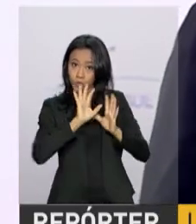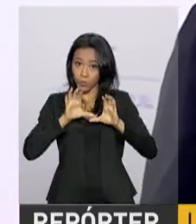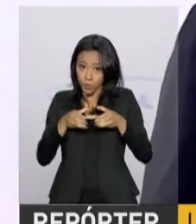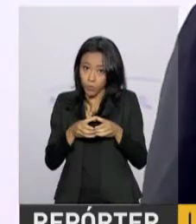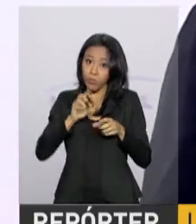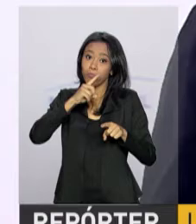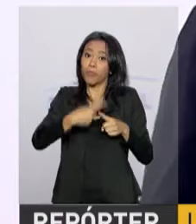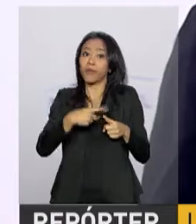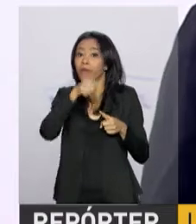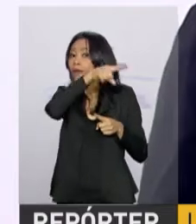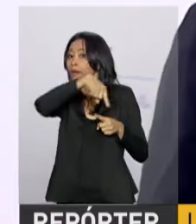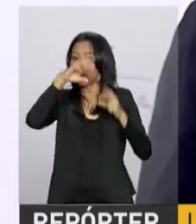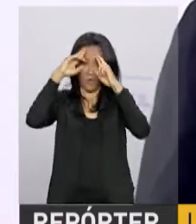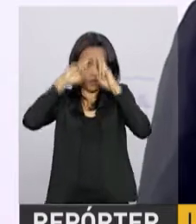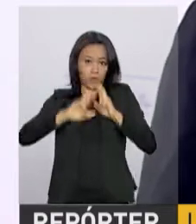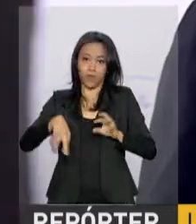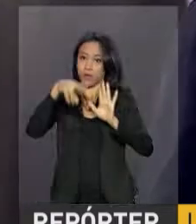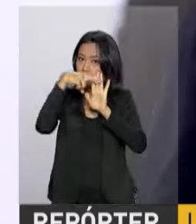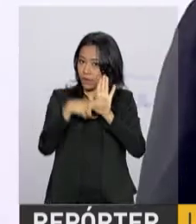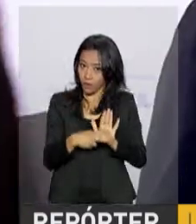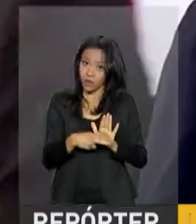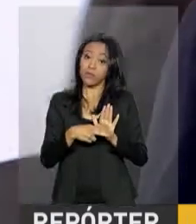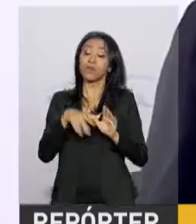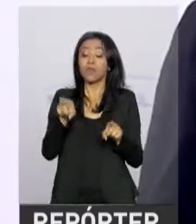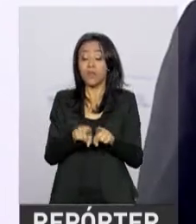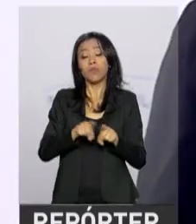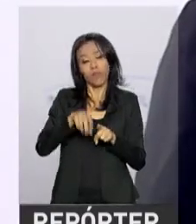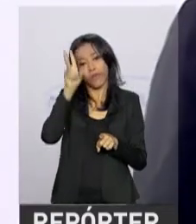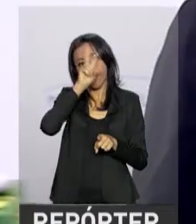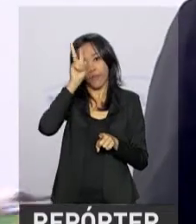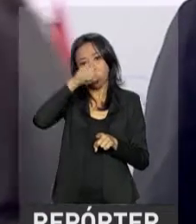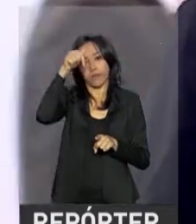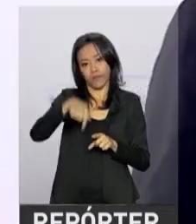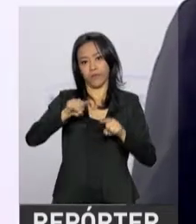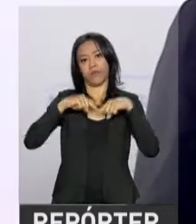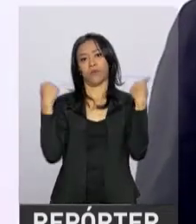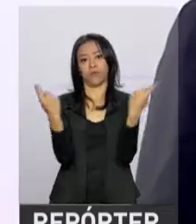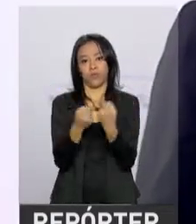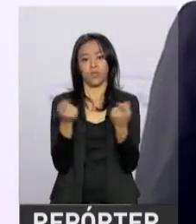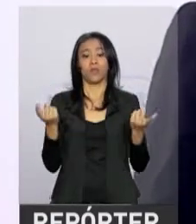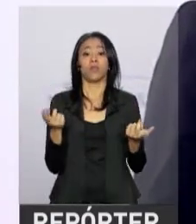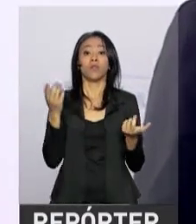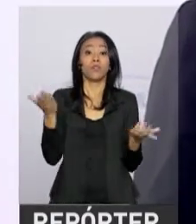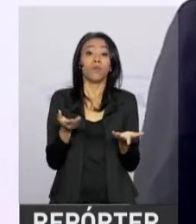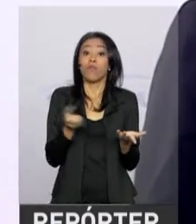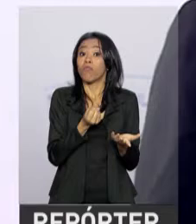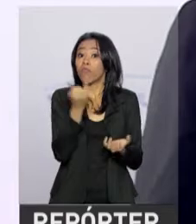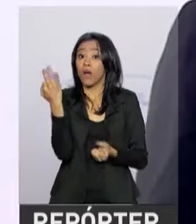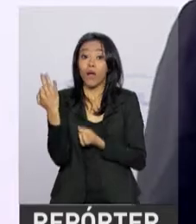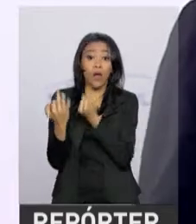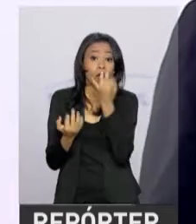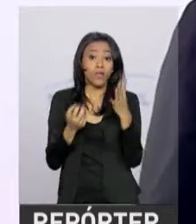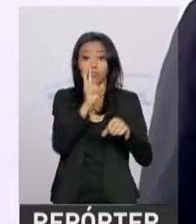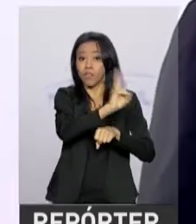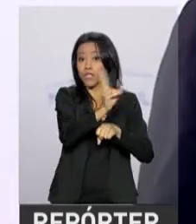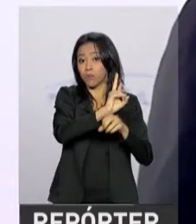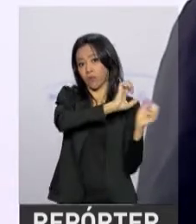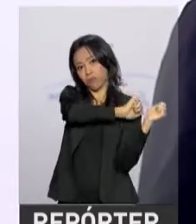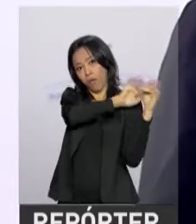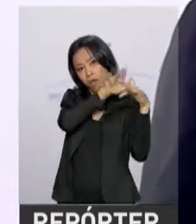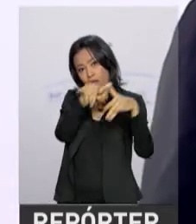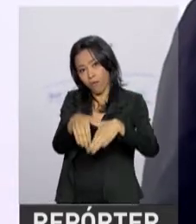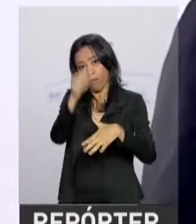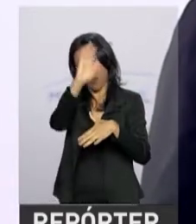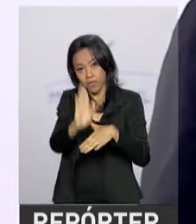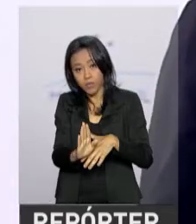por quebra do princípio democrático também foi lembrada que na reunião de assunção com a ida de milhares de venezuelanos para o brasil